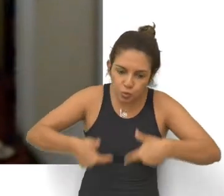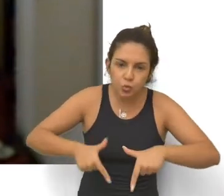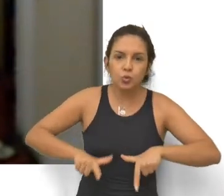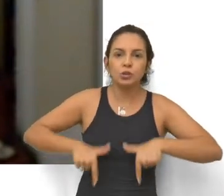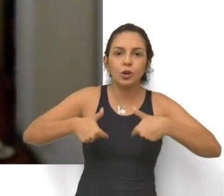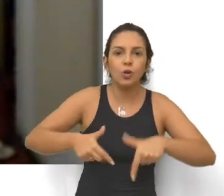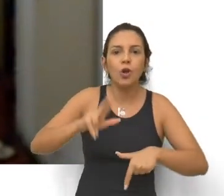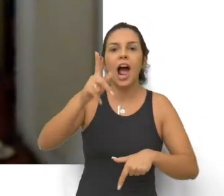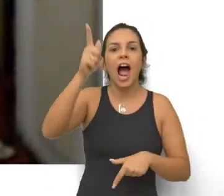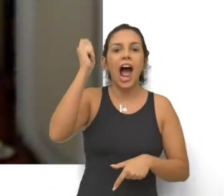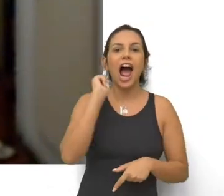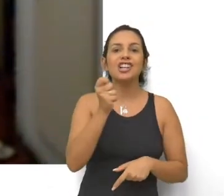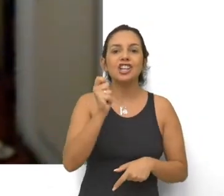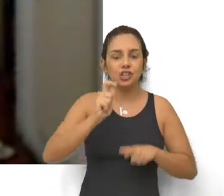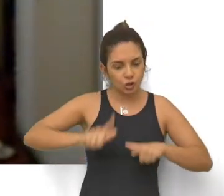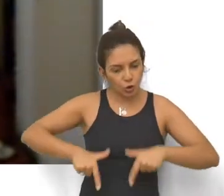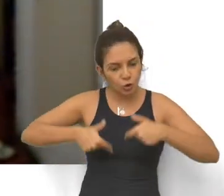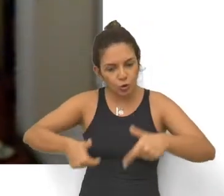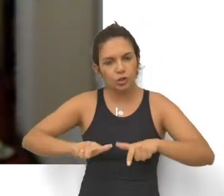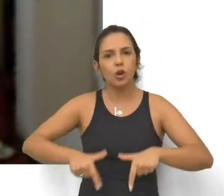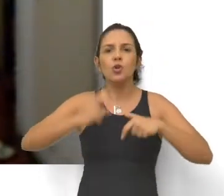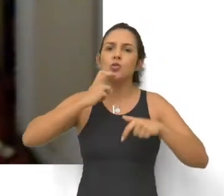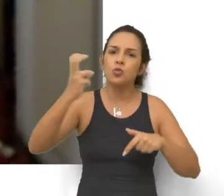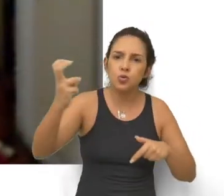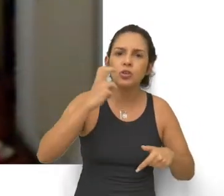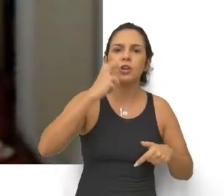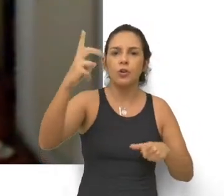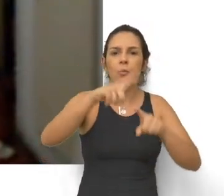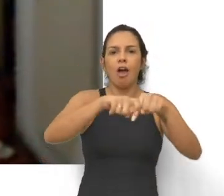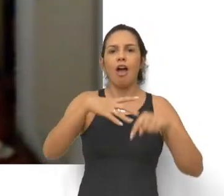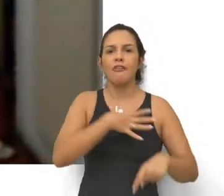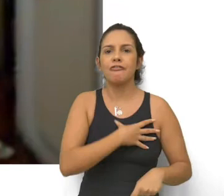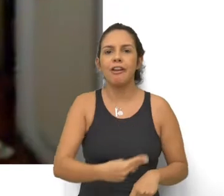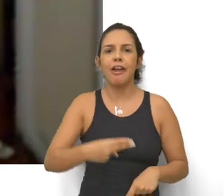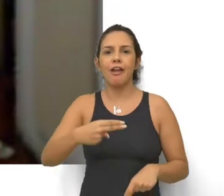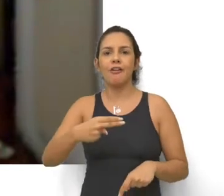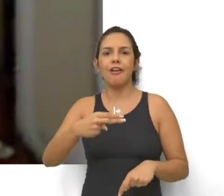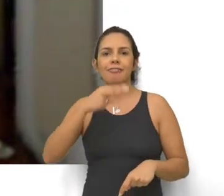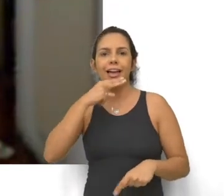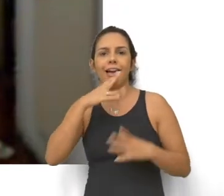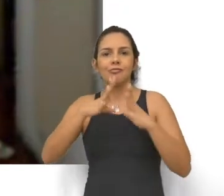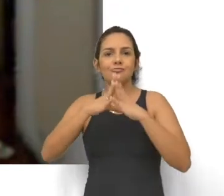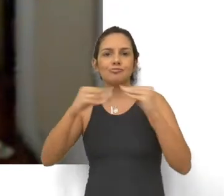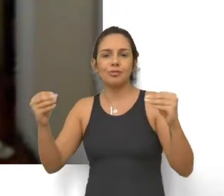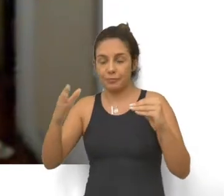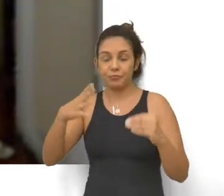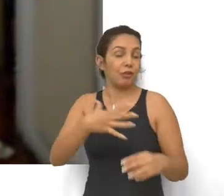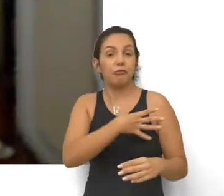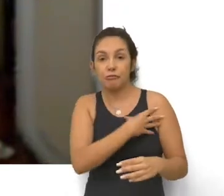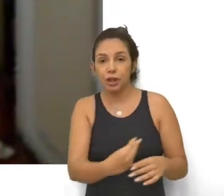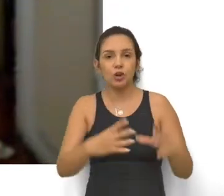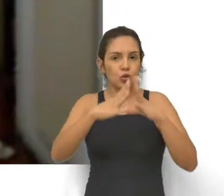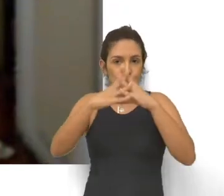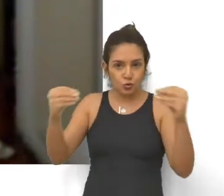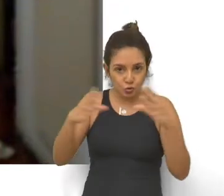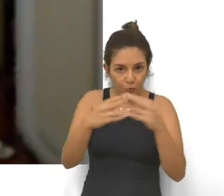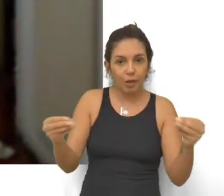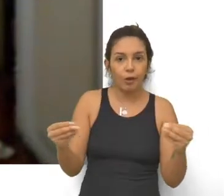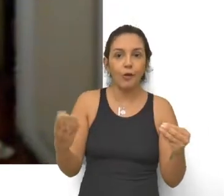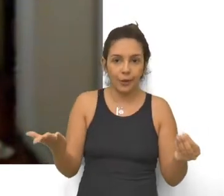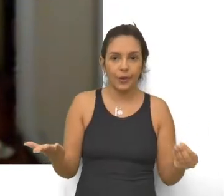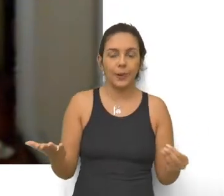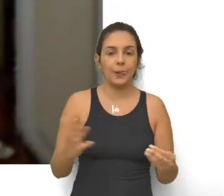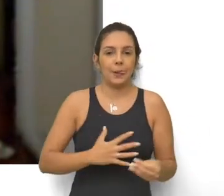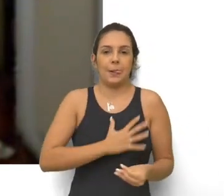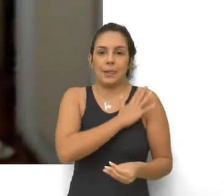Maio reivindicar onde estão seus filhos. E agora os netos, que são algumas dessas crianças que, quando os pais